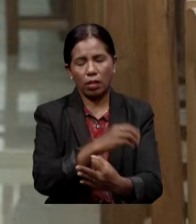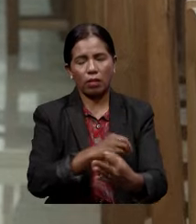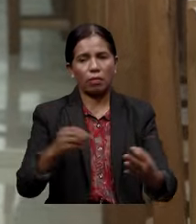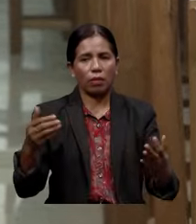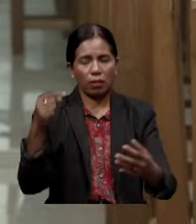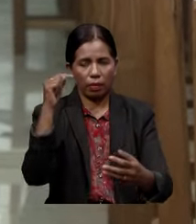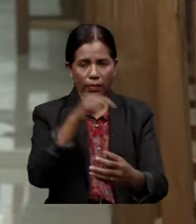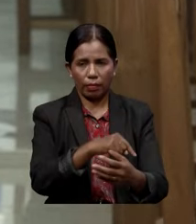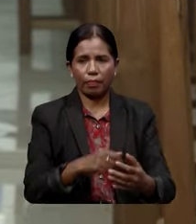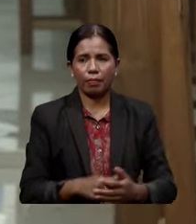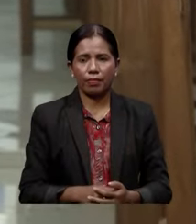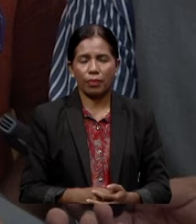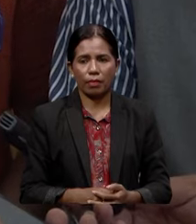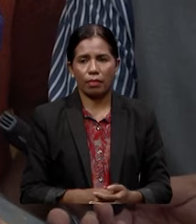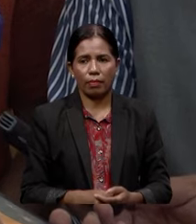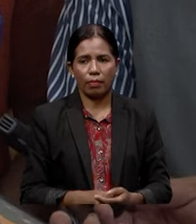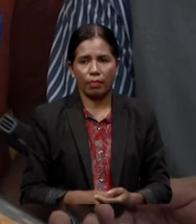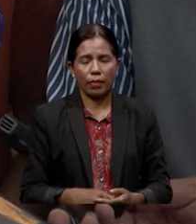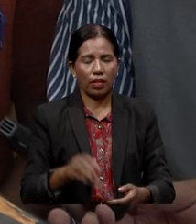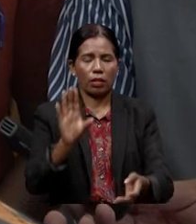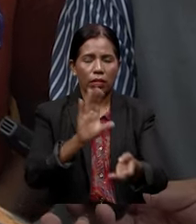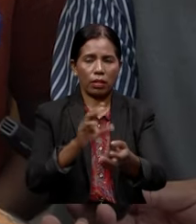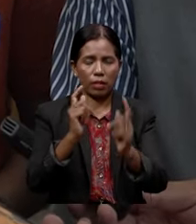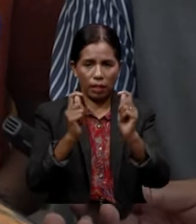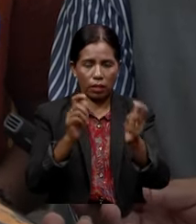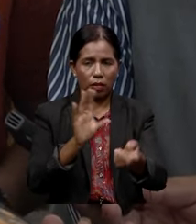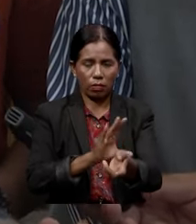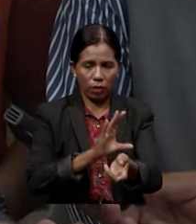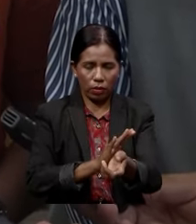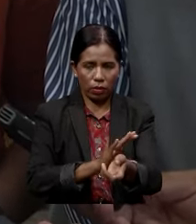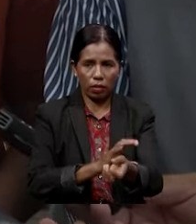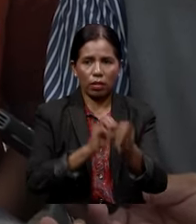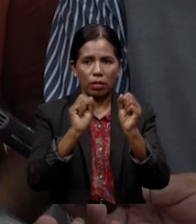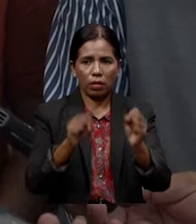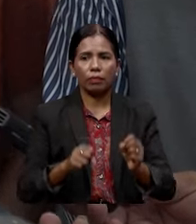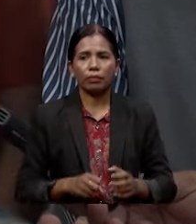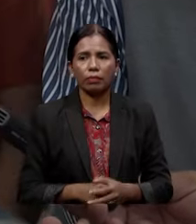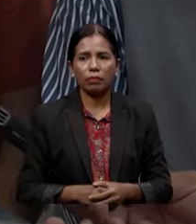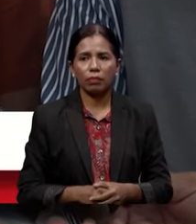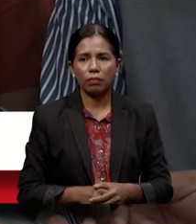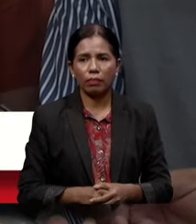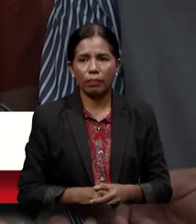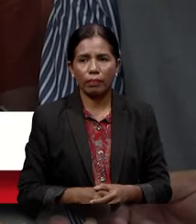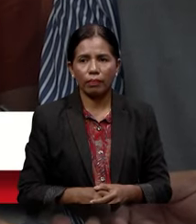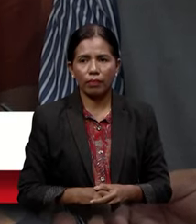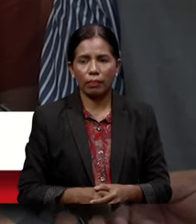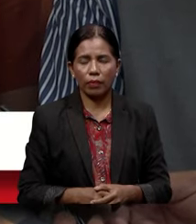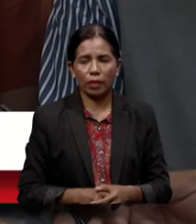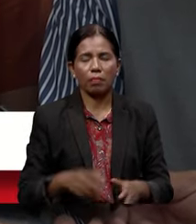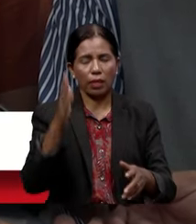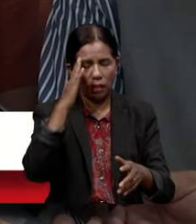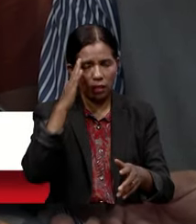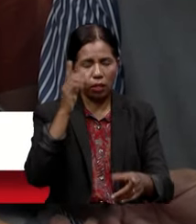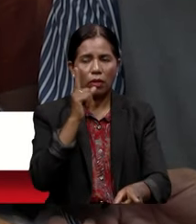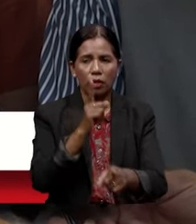manipulação. Teste computador. E a teste computador, né? A tu bela. A bela. Hatene de